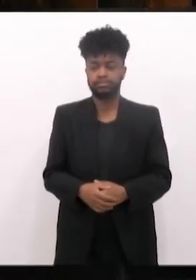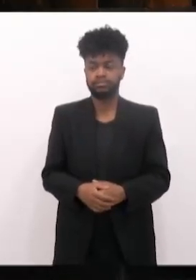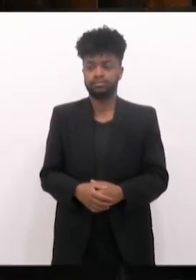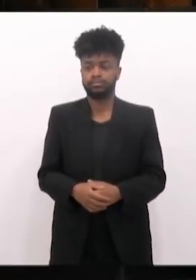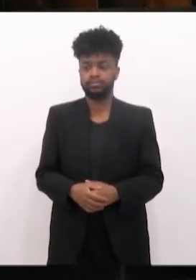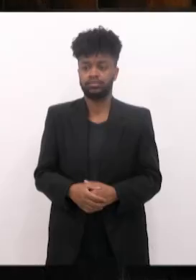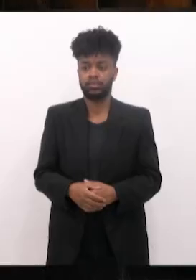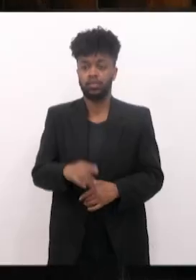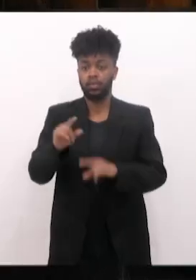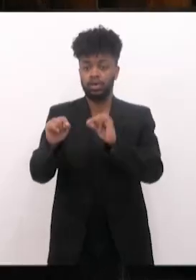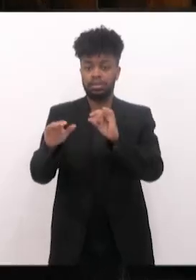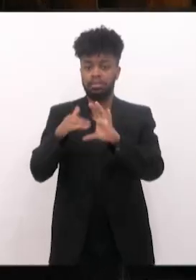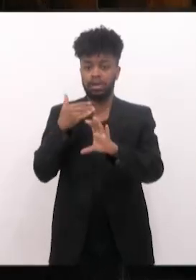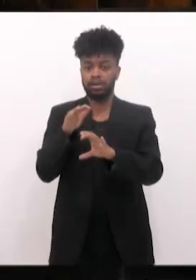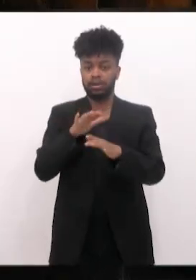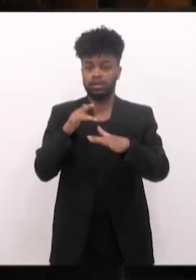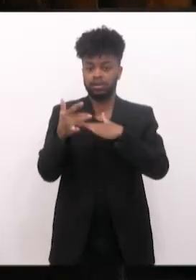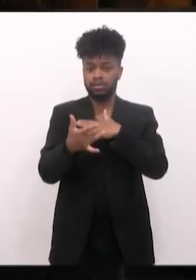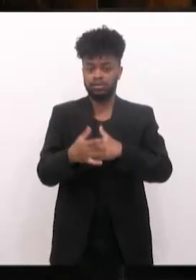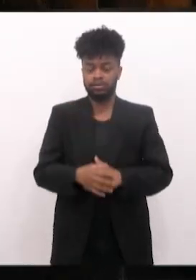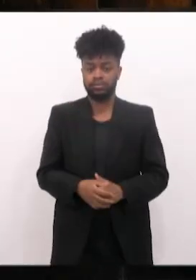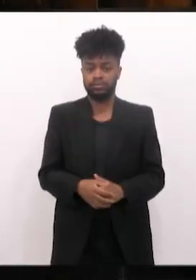nas minhas redes sociais.